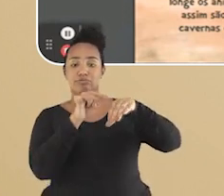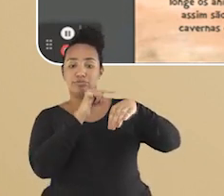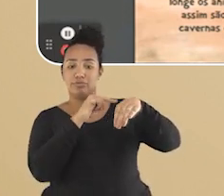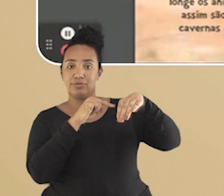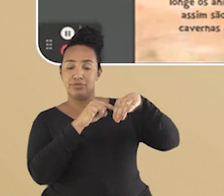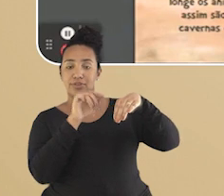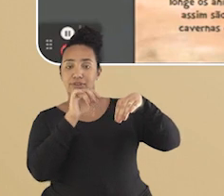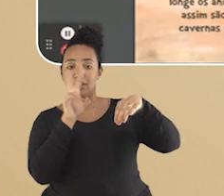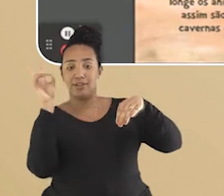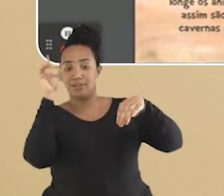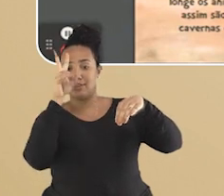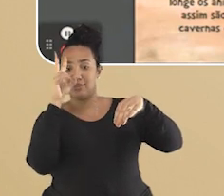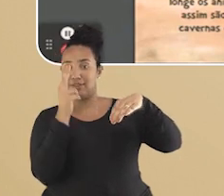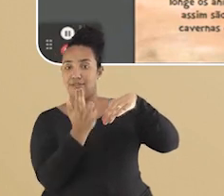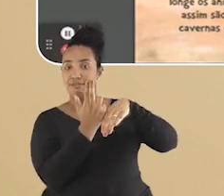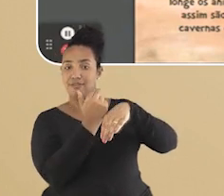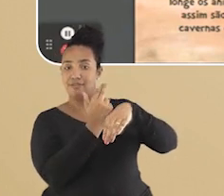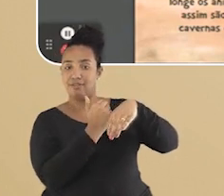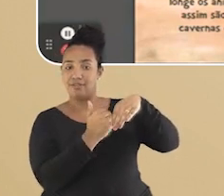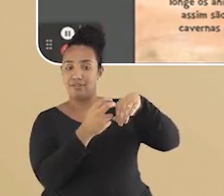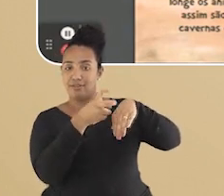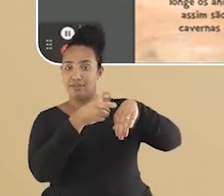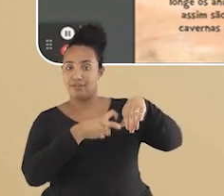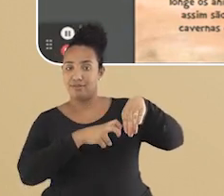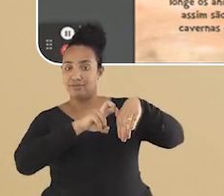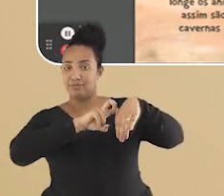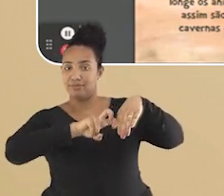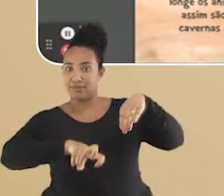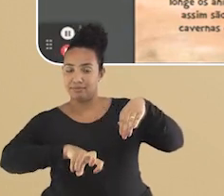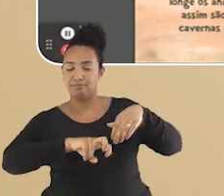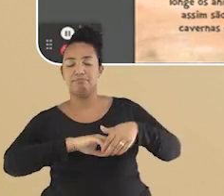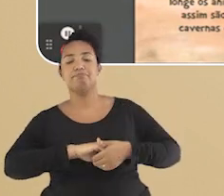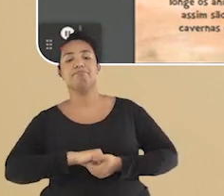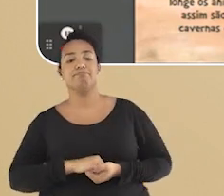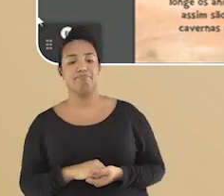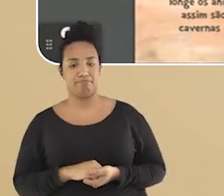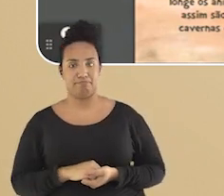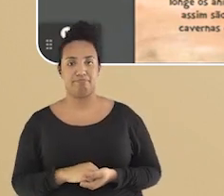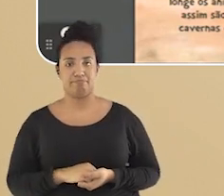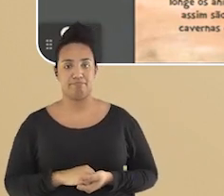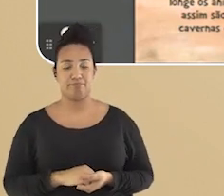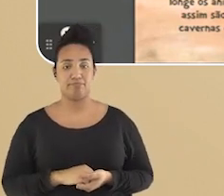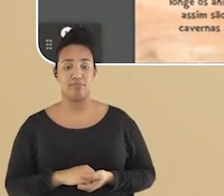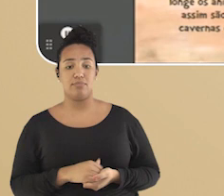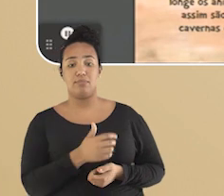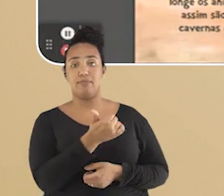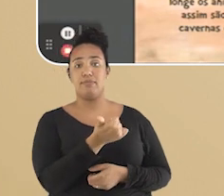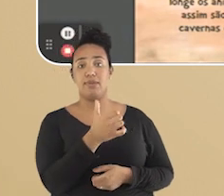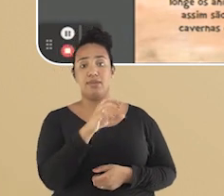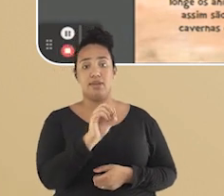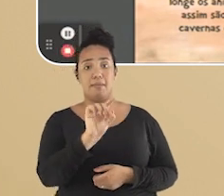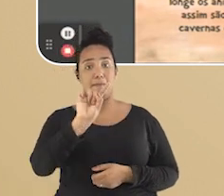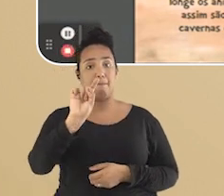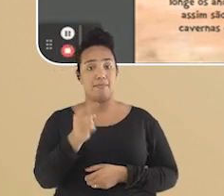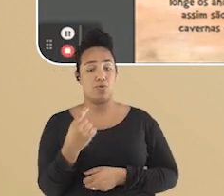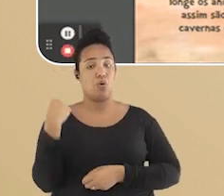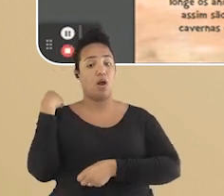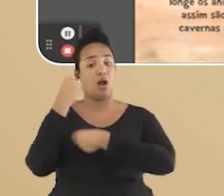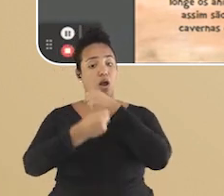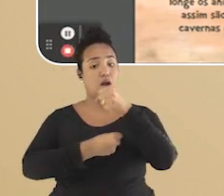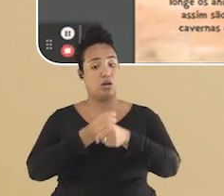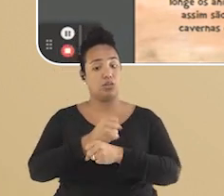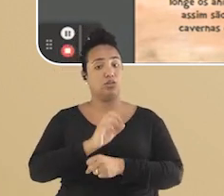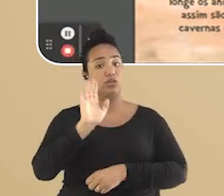suas histórias com pinturas rupestres. Faz mais de 10.000 anos que os